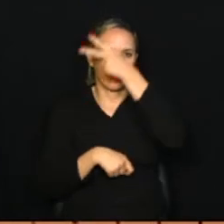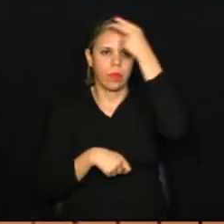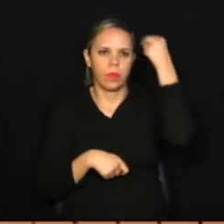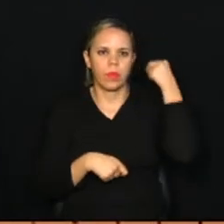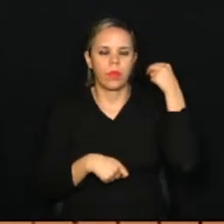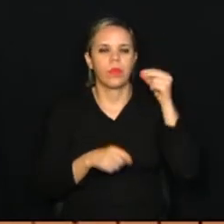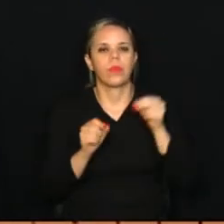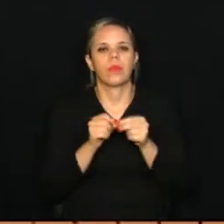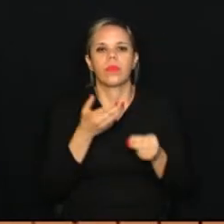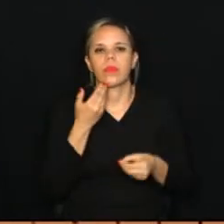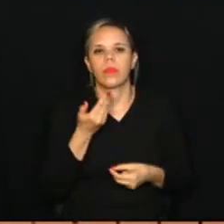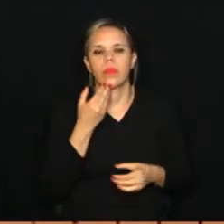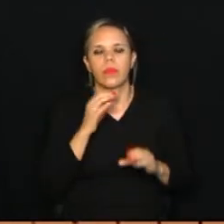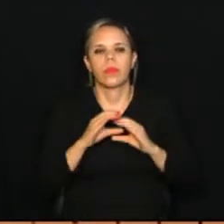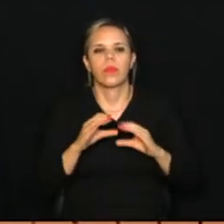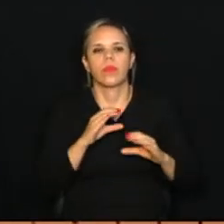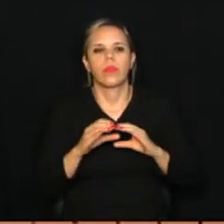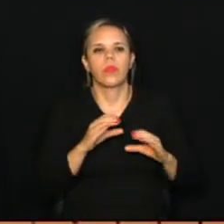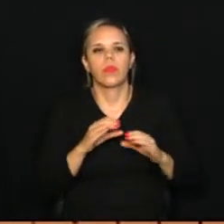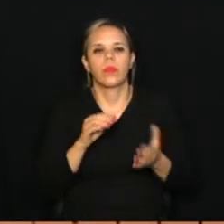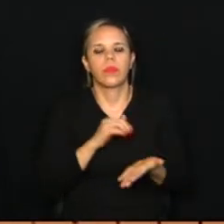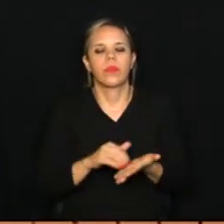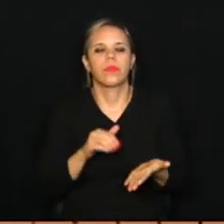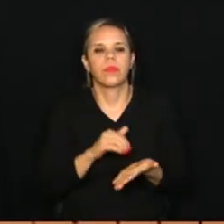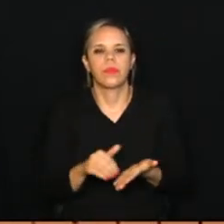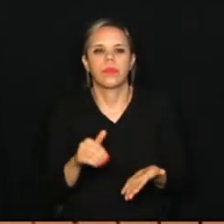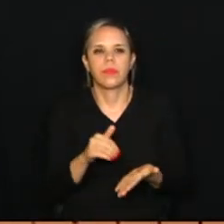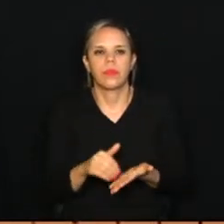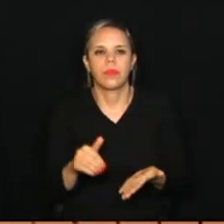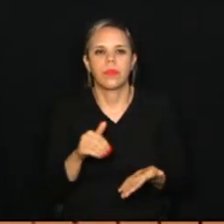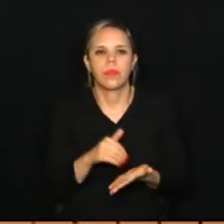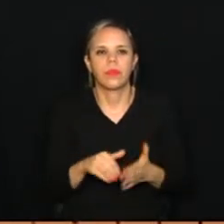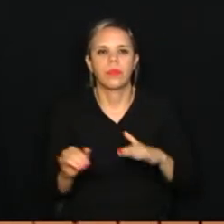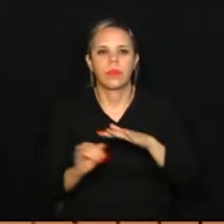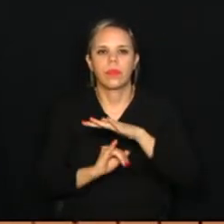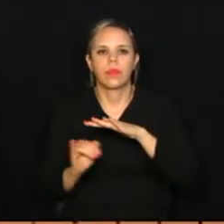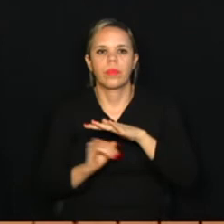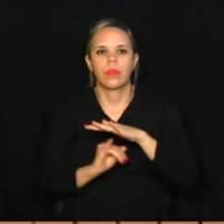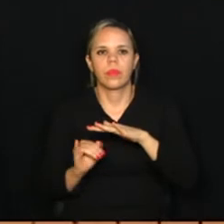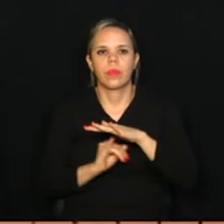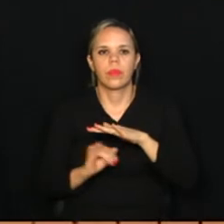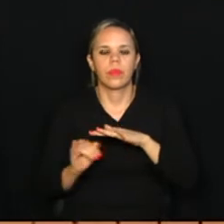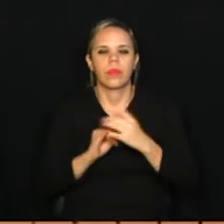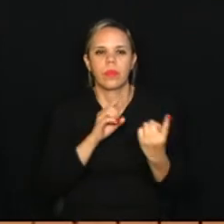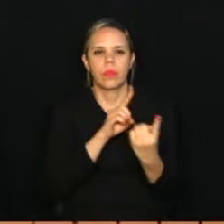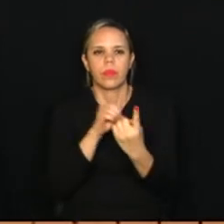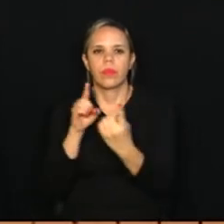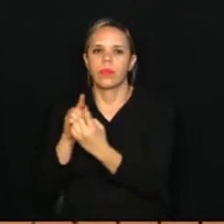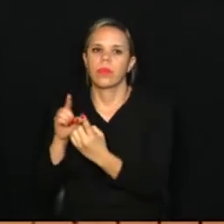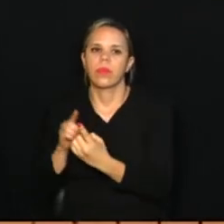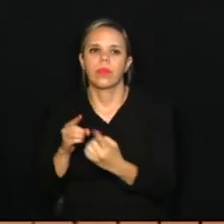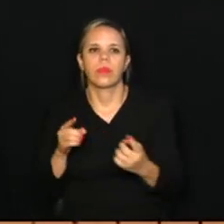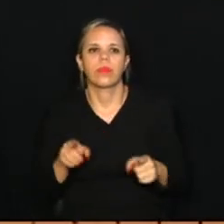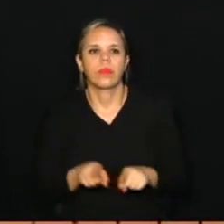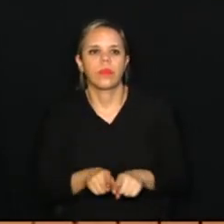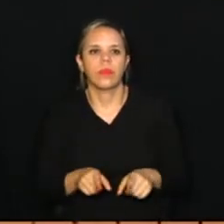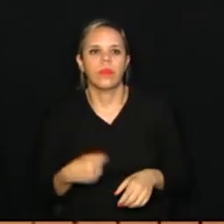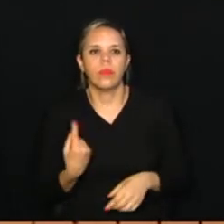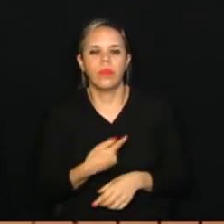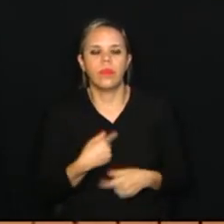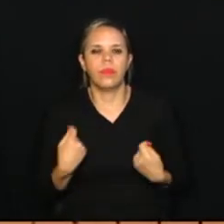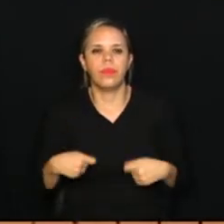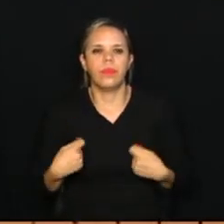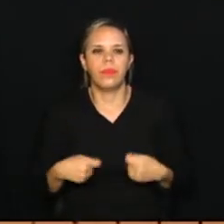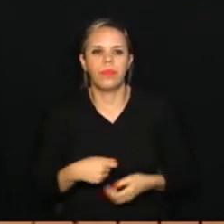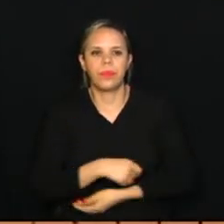para facilitar a comunicação entre as secretarias, autarquias e demais serviços. Também a gente